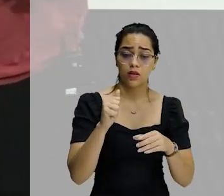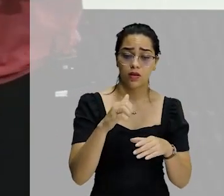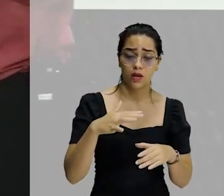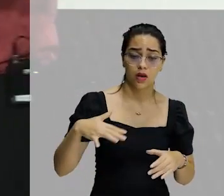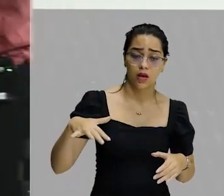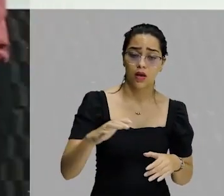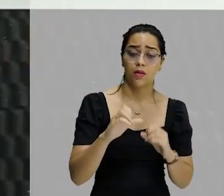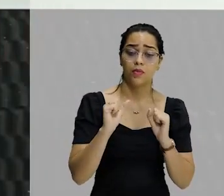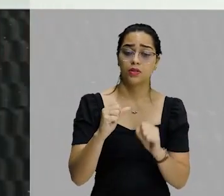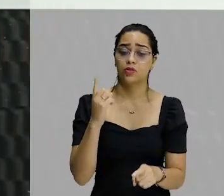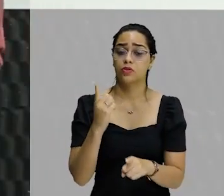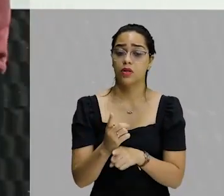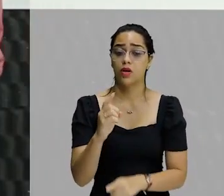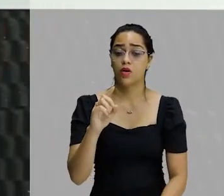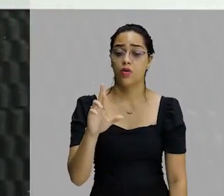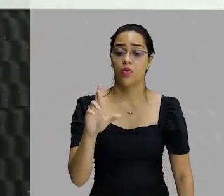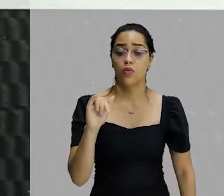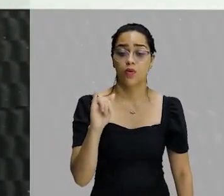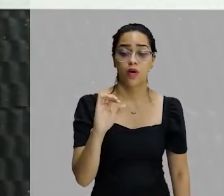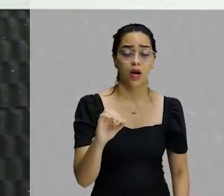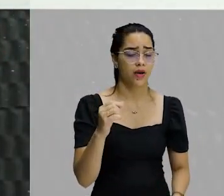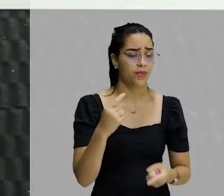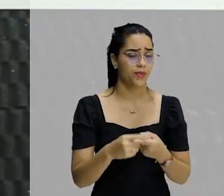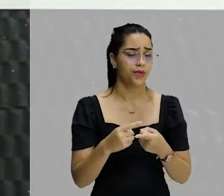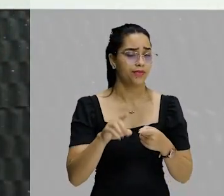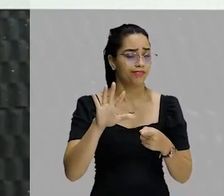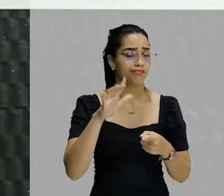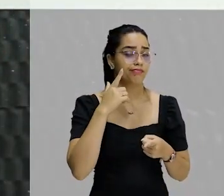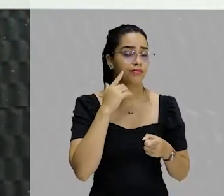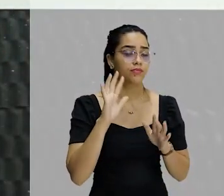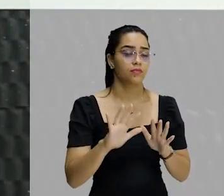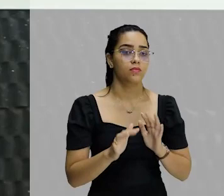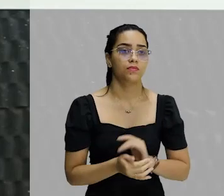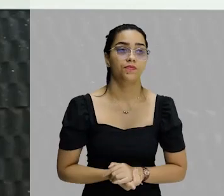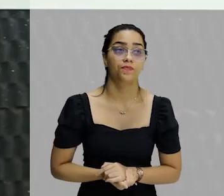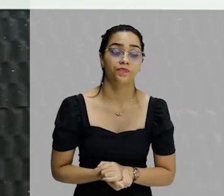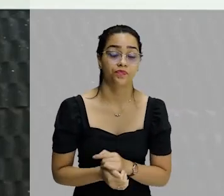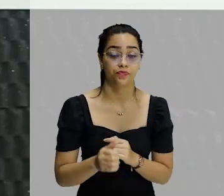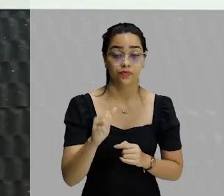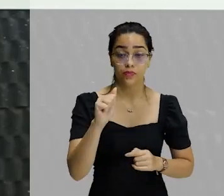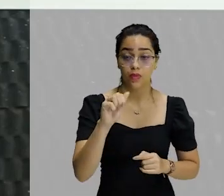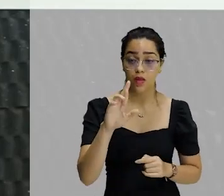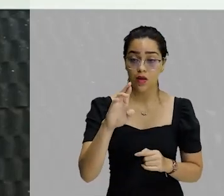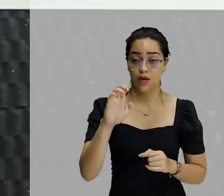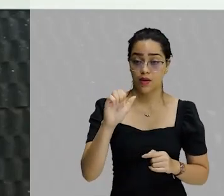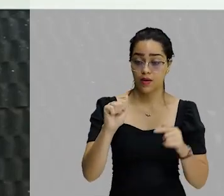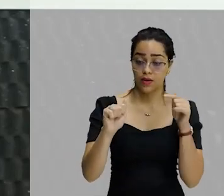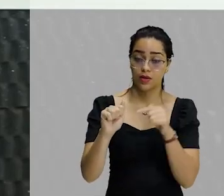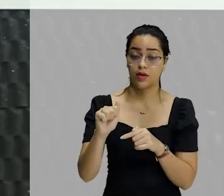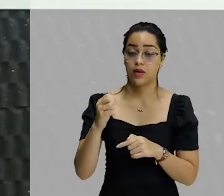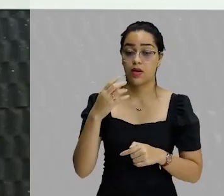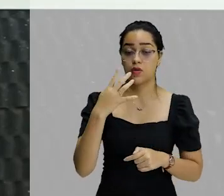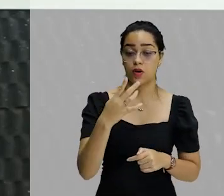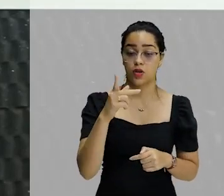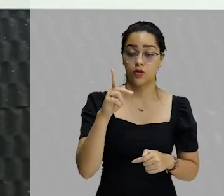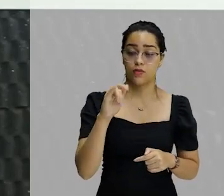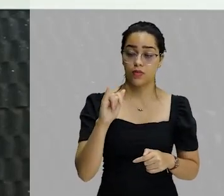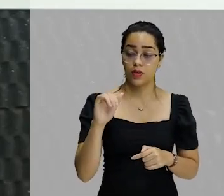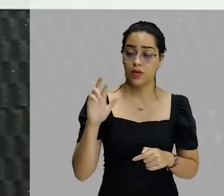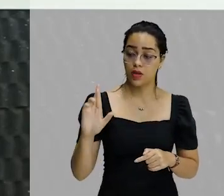eu consigo encontrar o raio. Porque veja só, a área é 4πr ao quadrado,